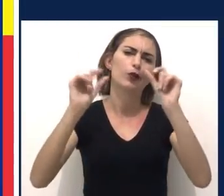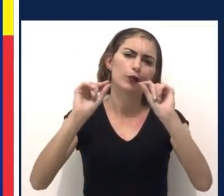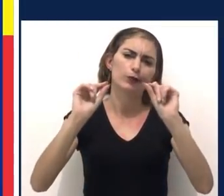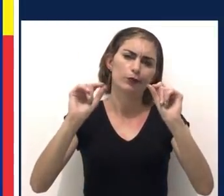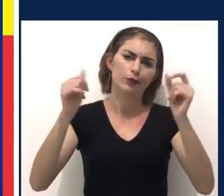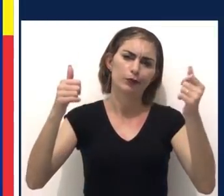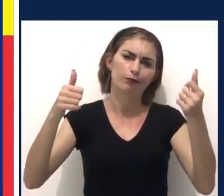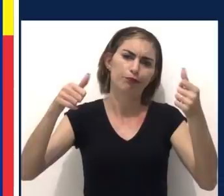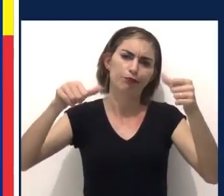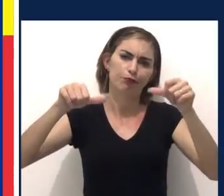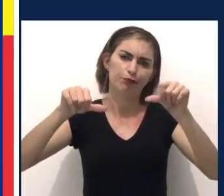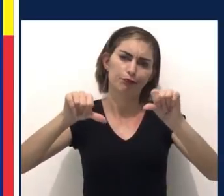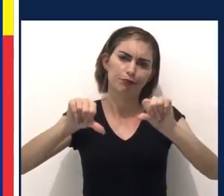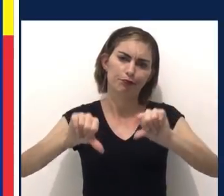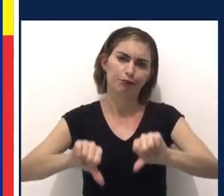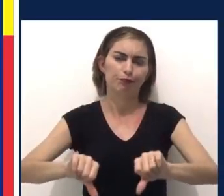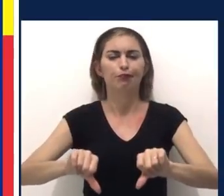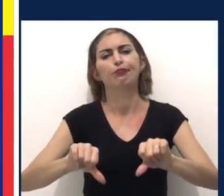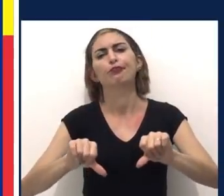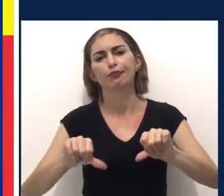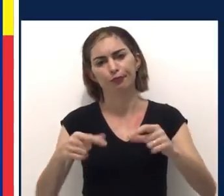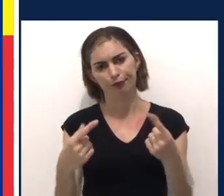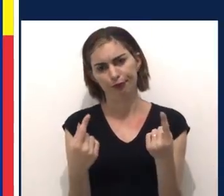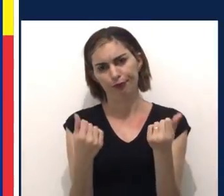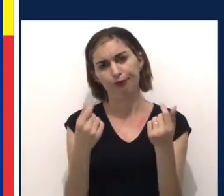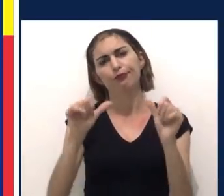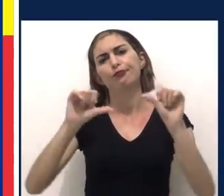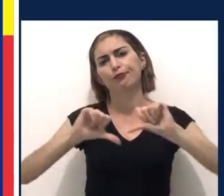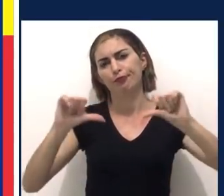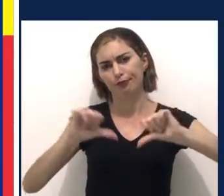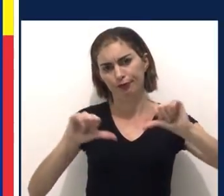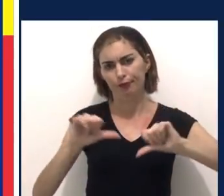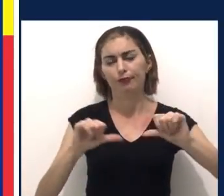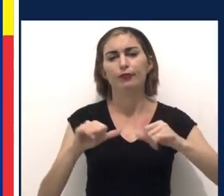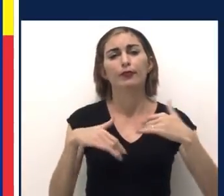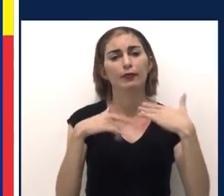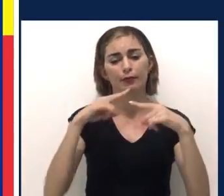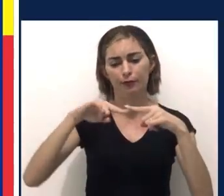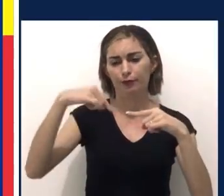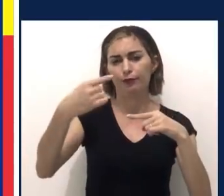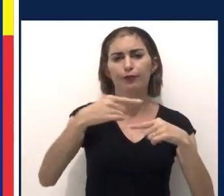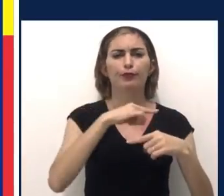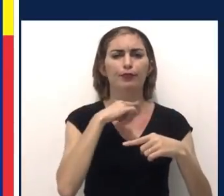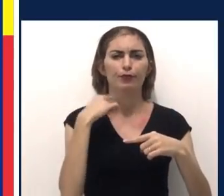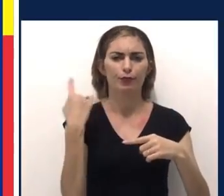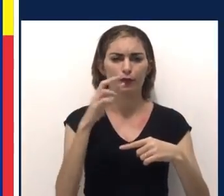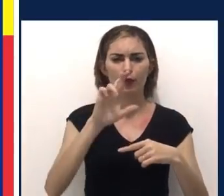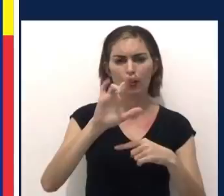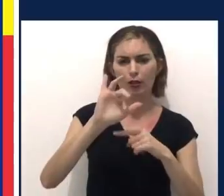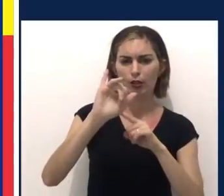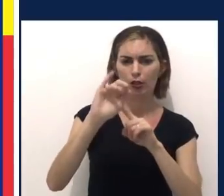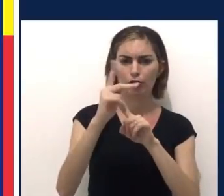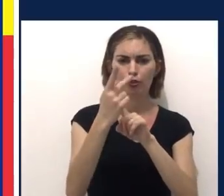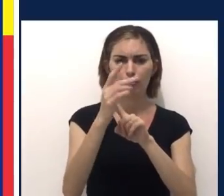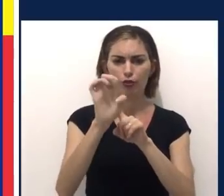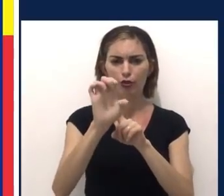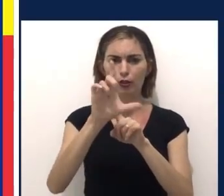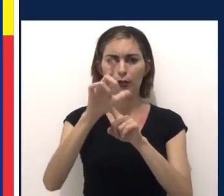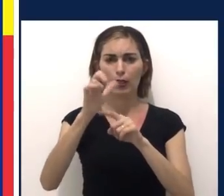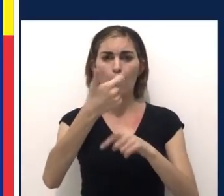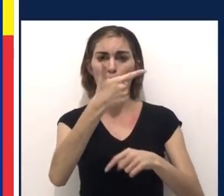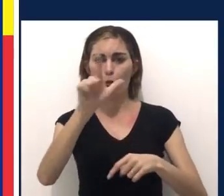economia estava em quê? Em frangalhos, em crise, né? Então, após a morte de